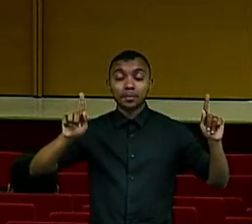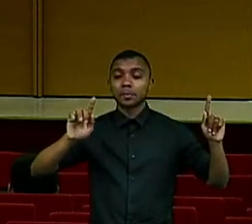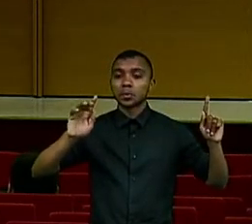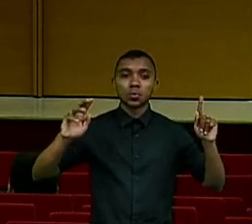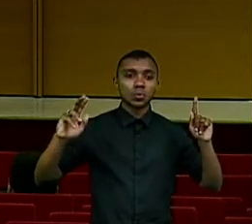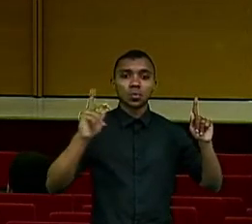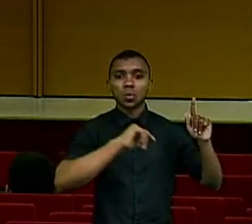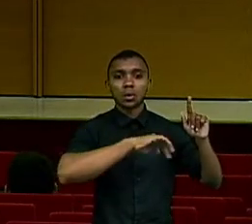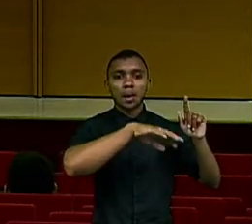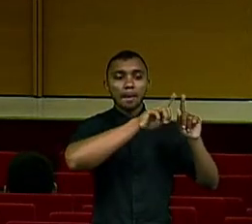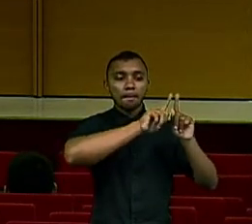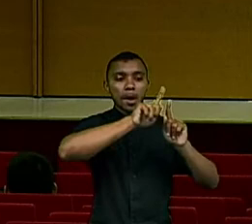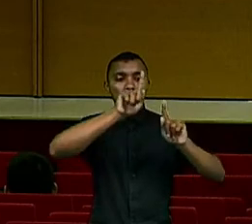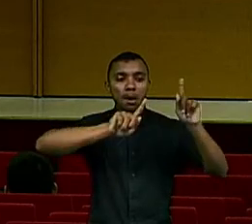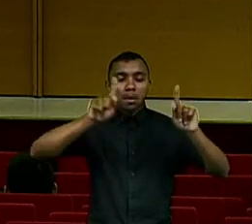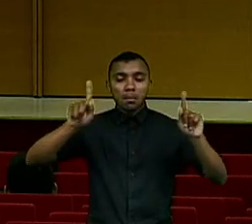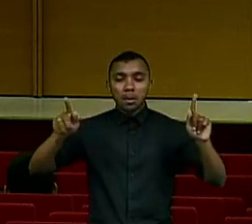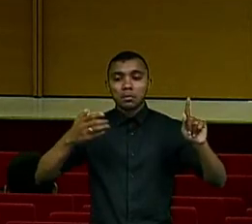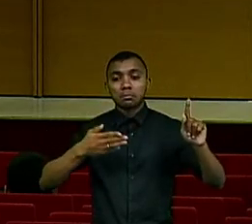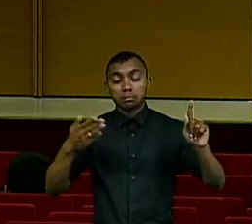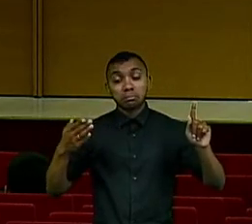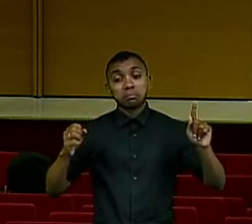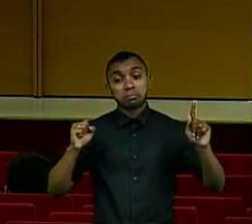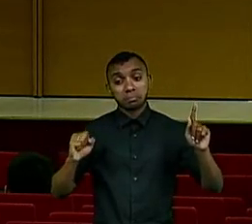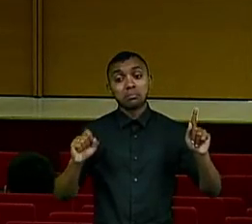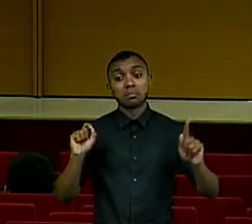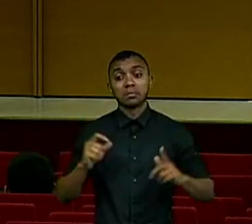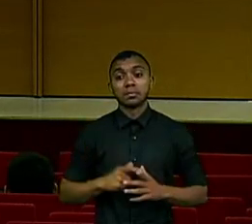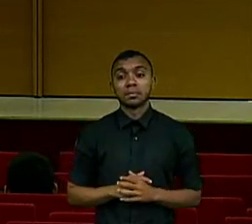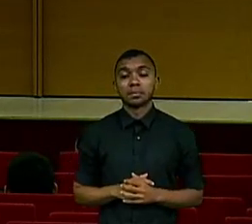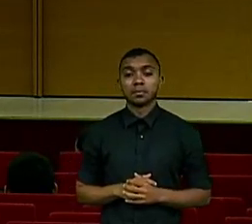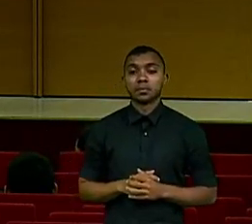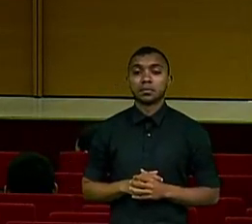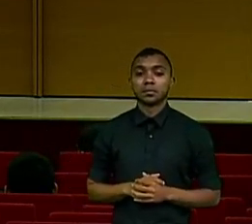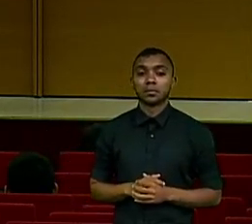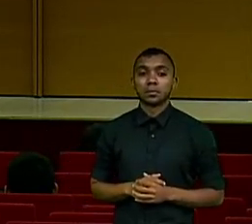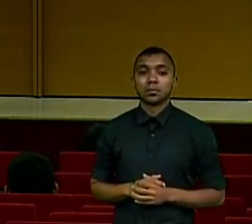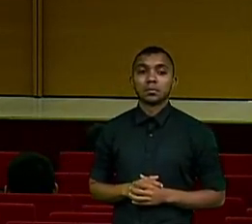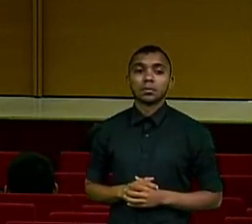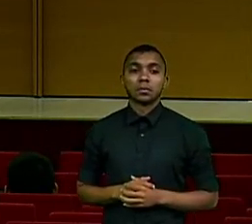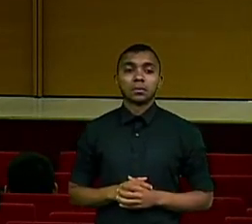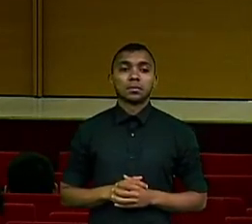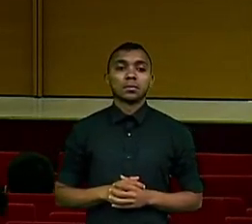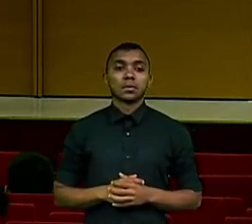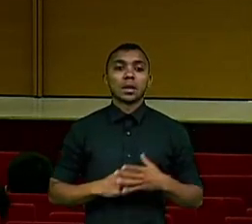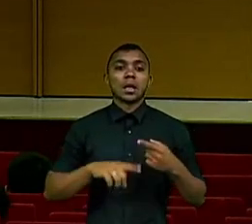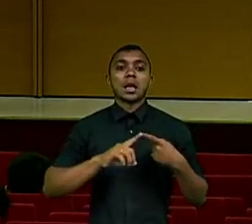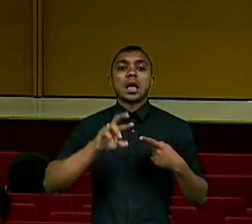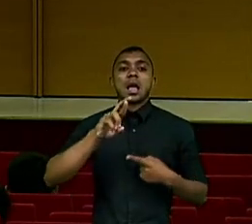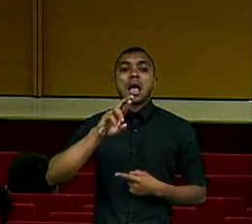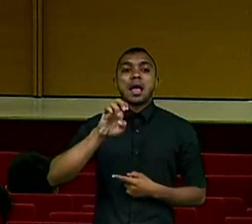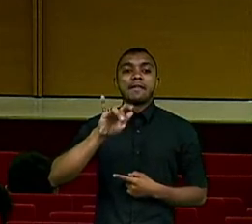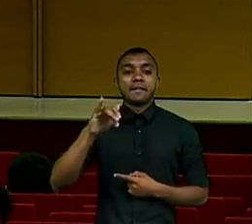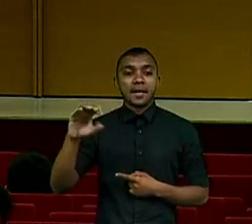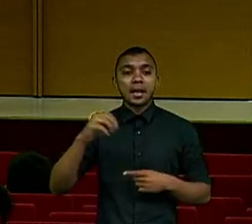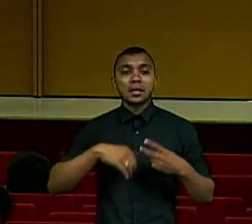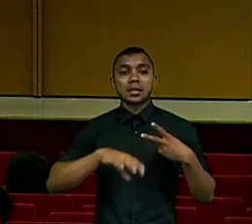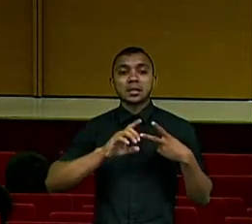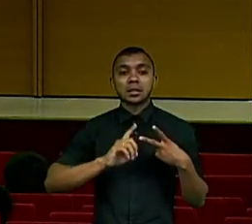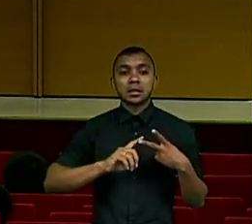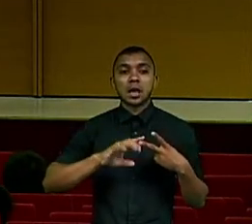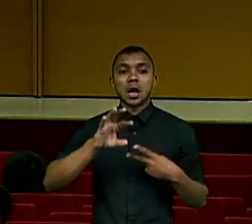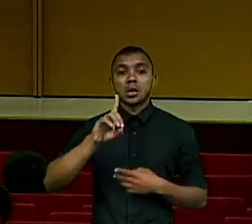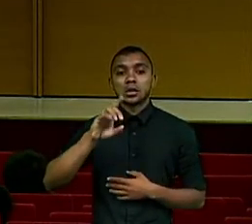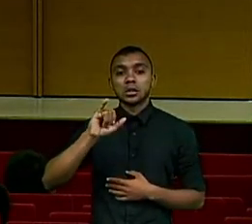elas podem sofrer reflexão refração de fração